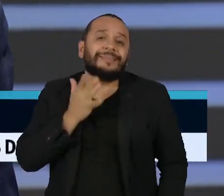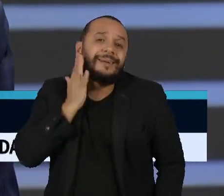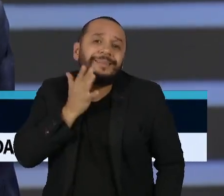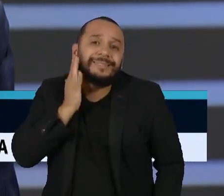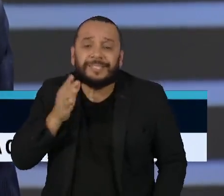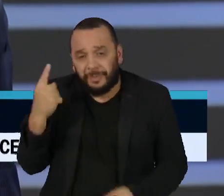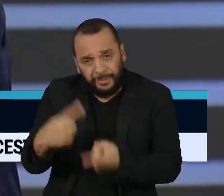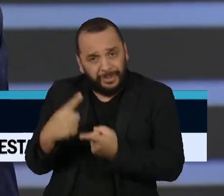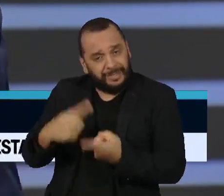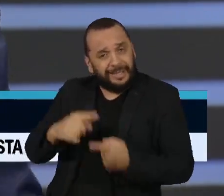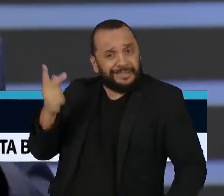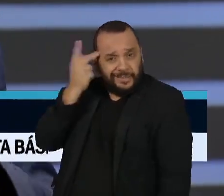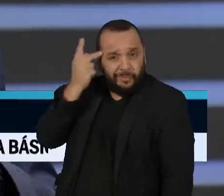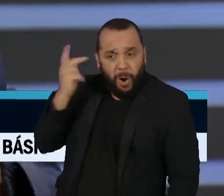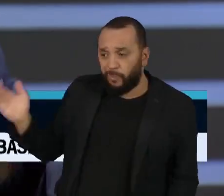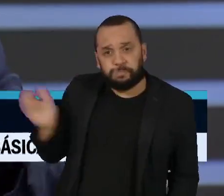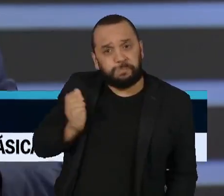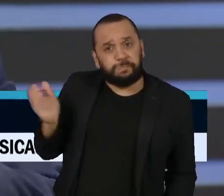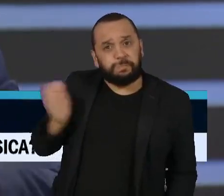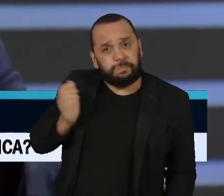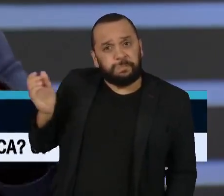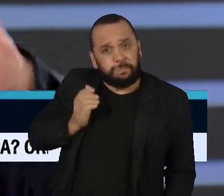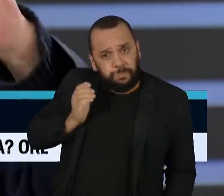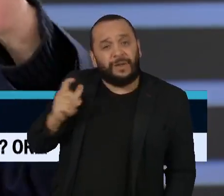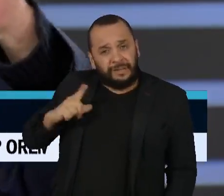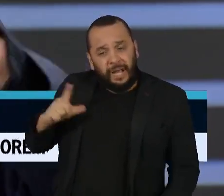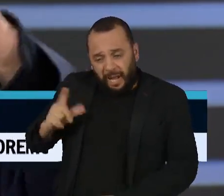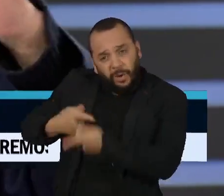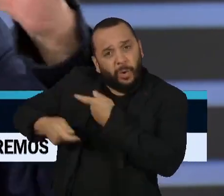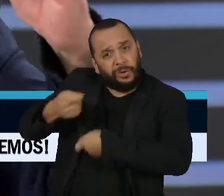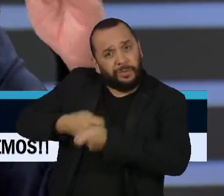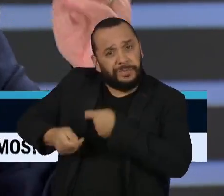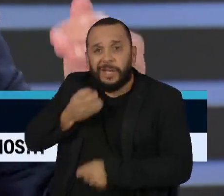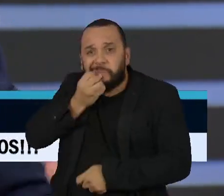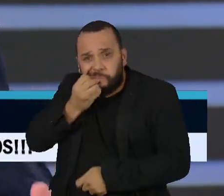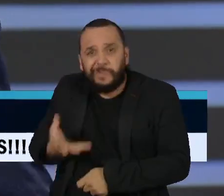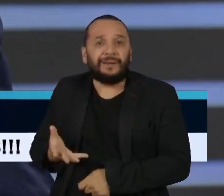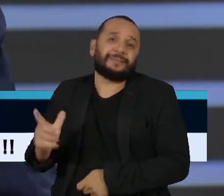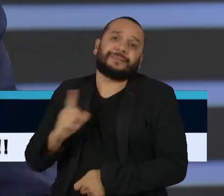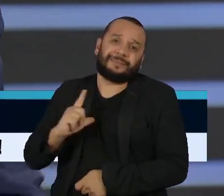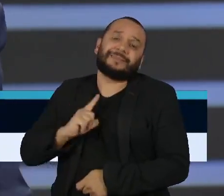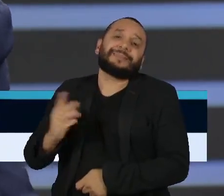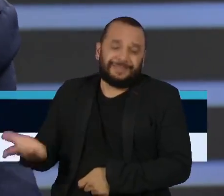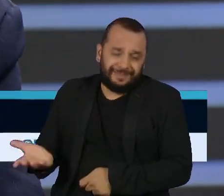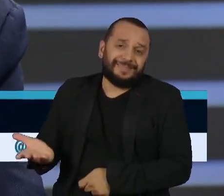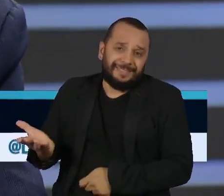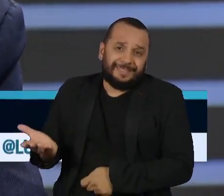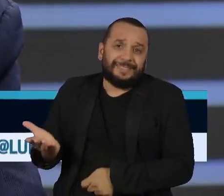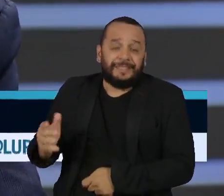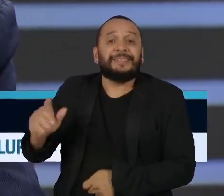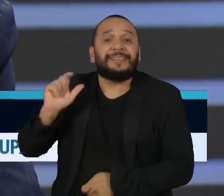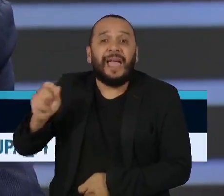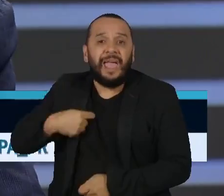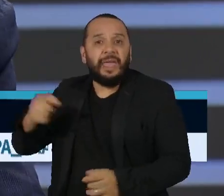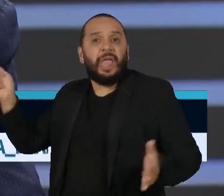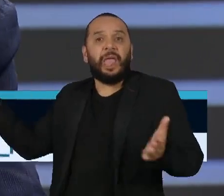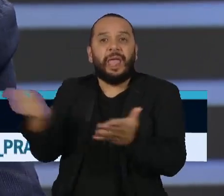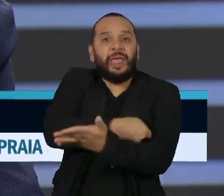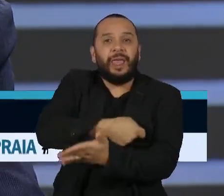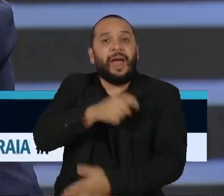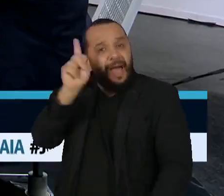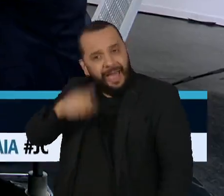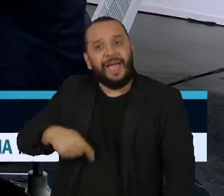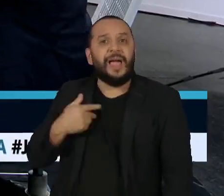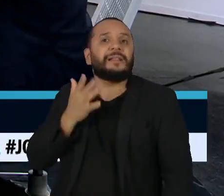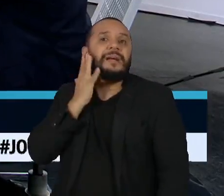que a Argentina e tem uma economia relativamente equilibrada entre os vários setores. E isso o transformou num